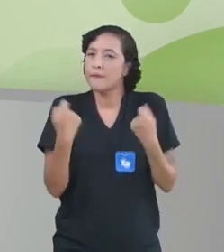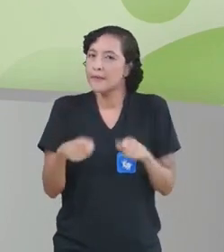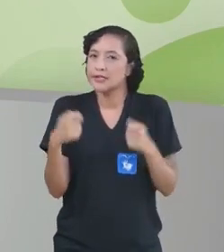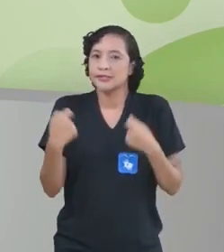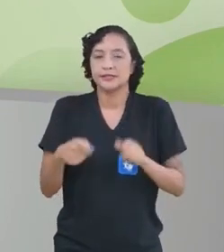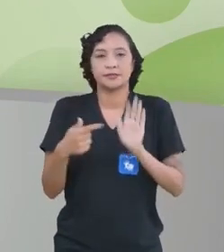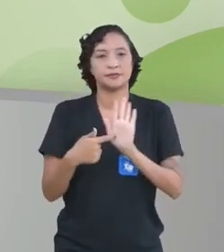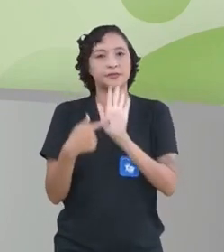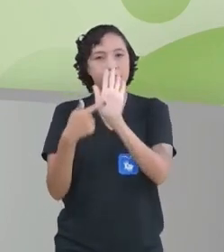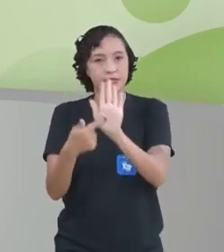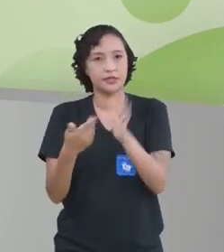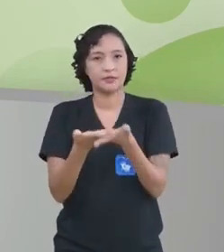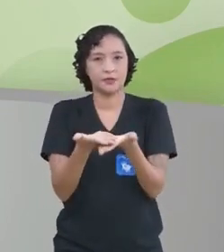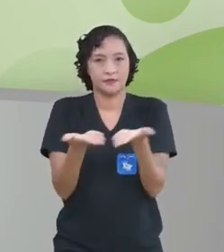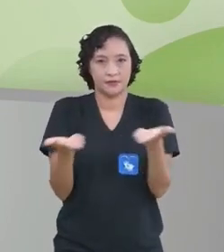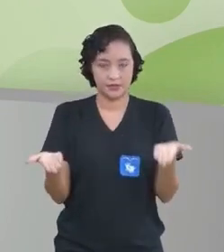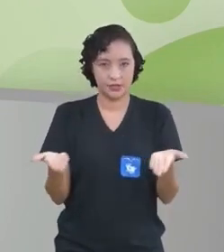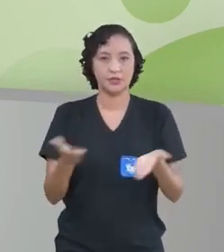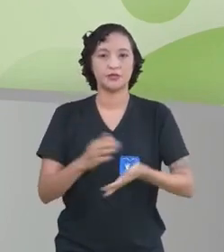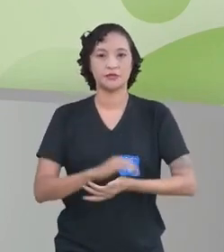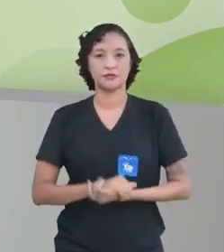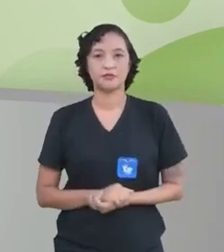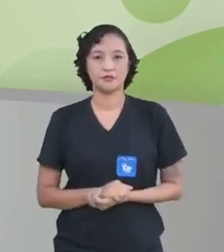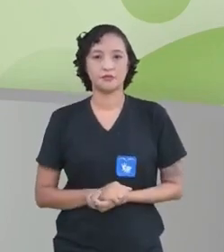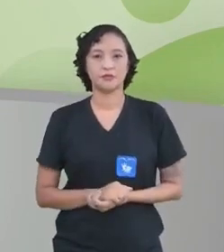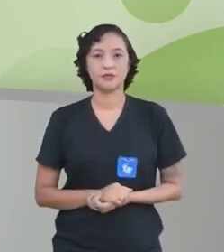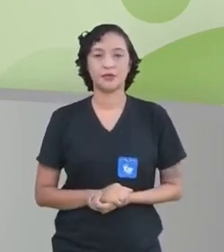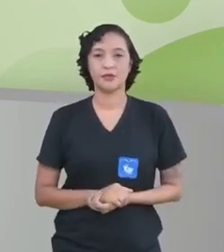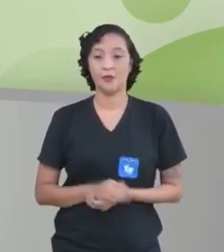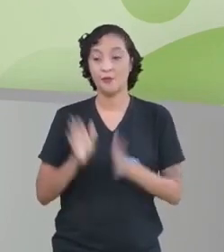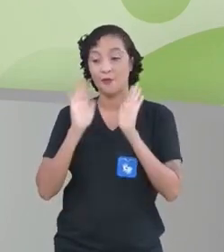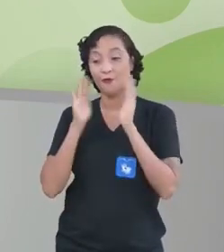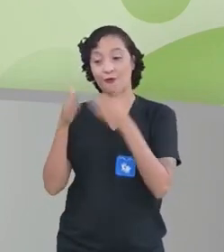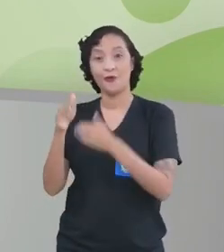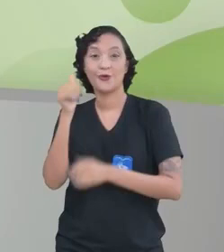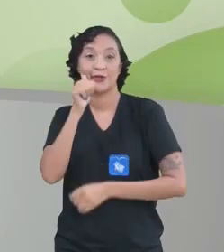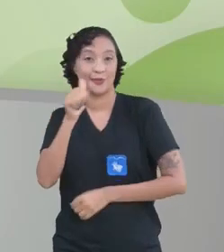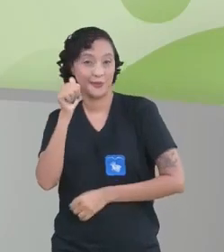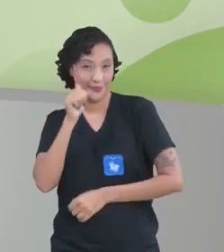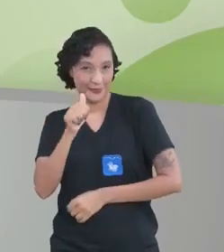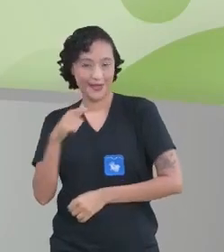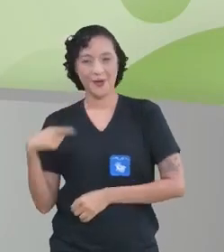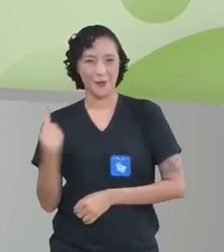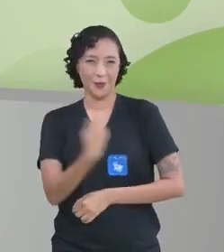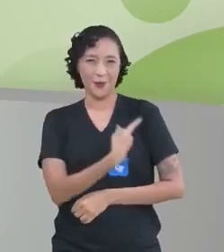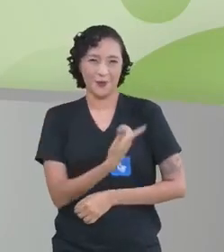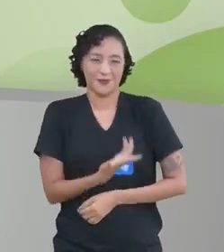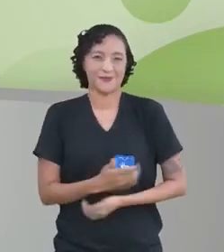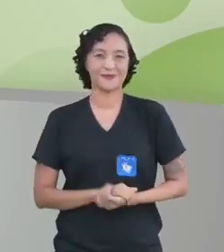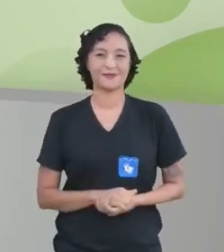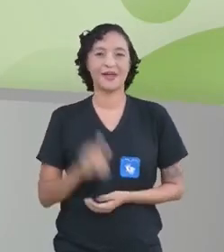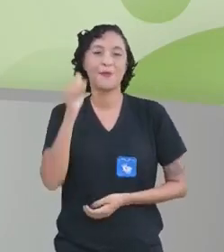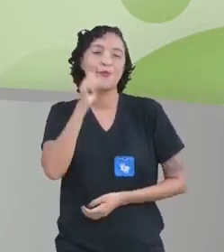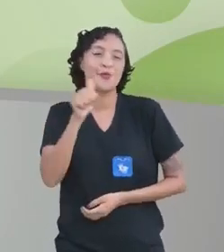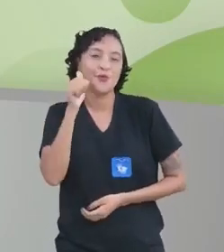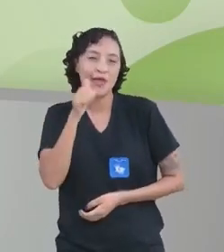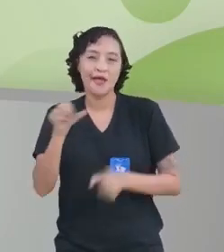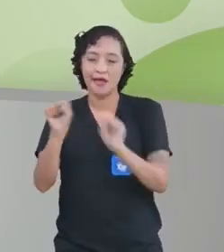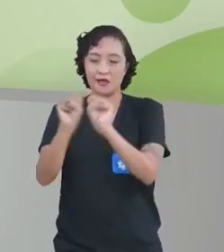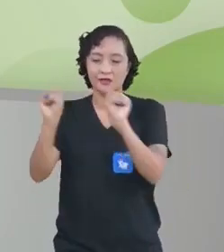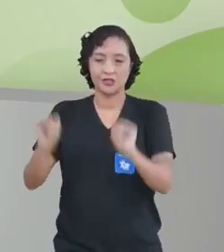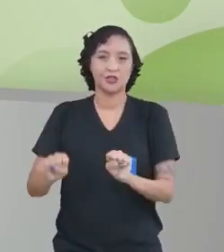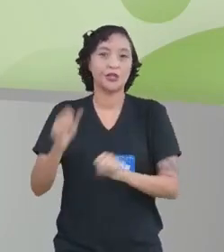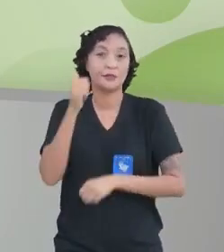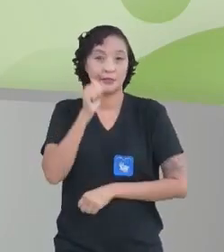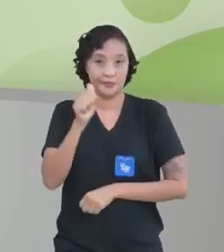para vocês o sistema reprodutor feminino, que aí já é o nosso sistema, né? Sistema das mulheres, o sistema das